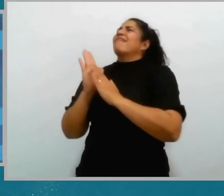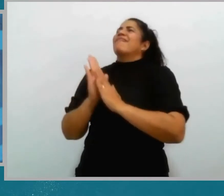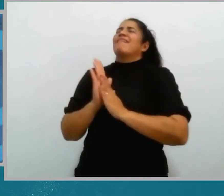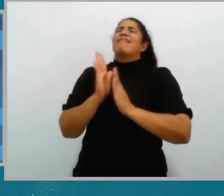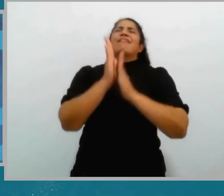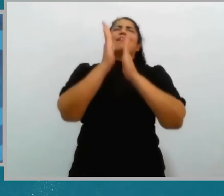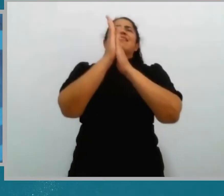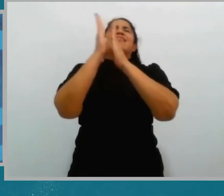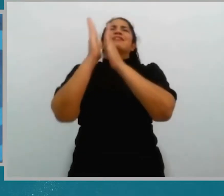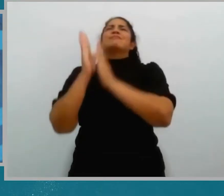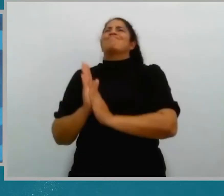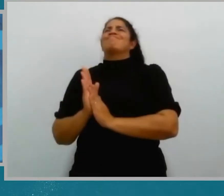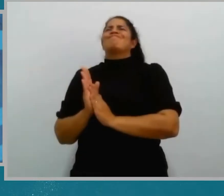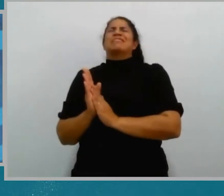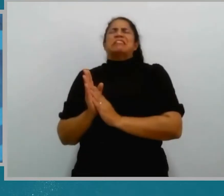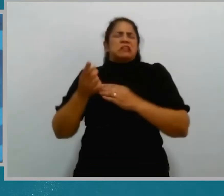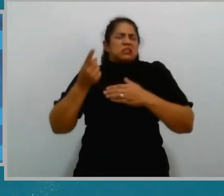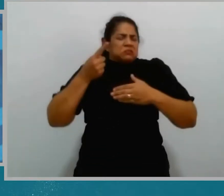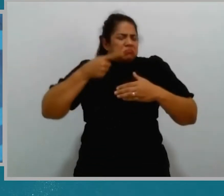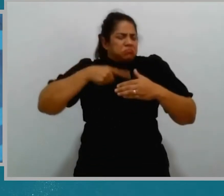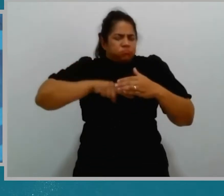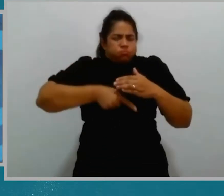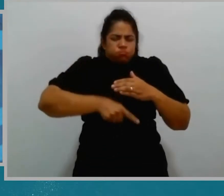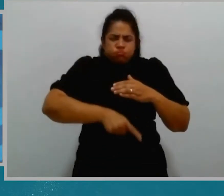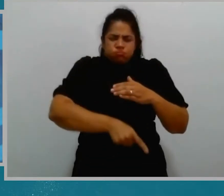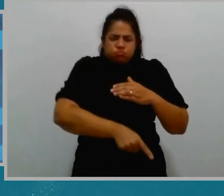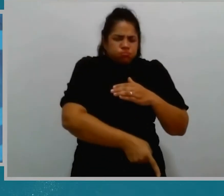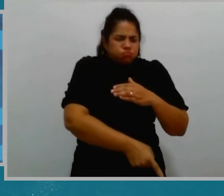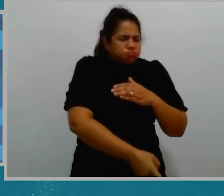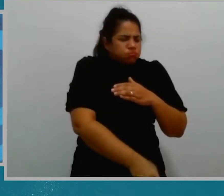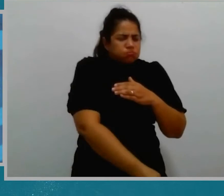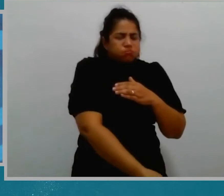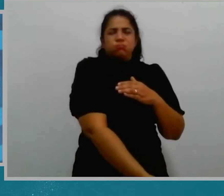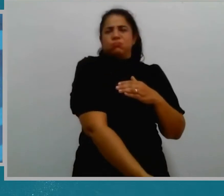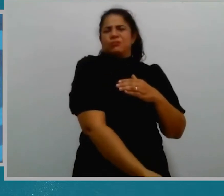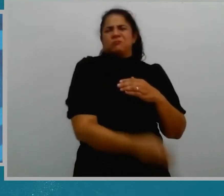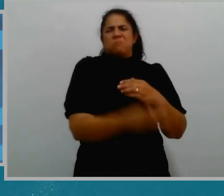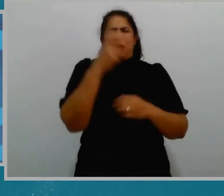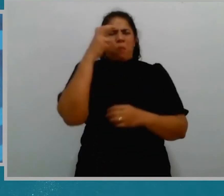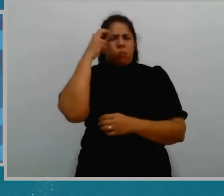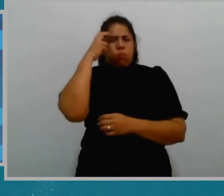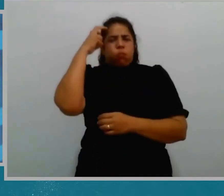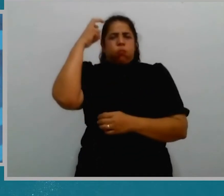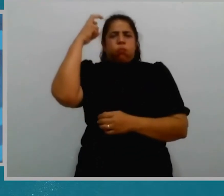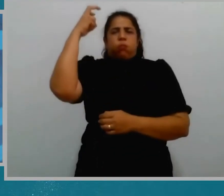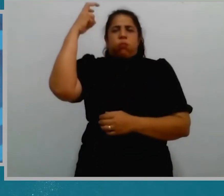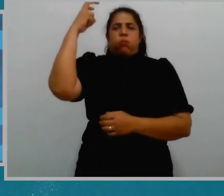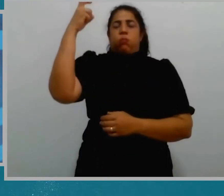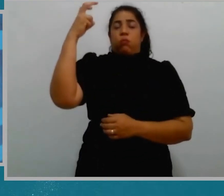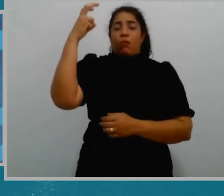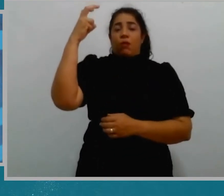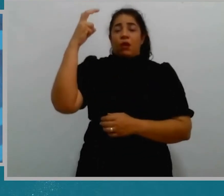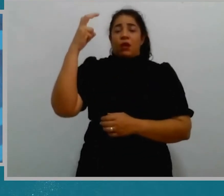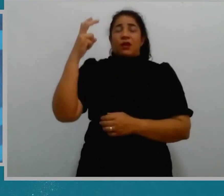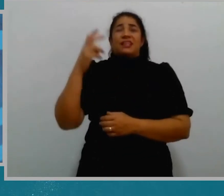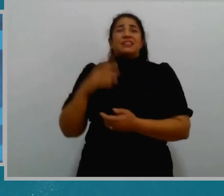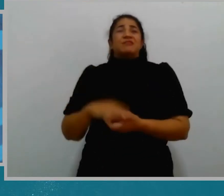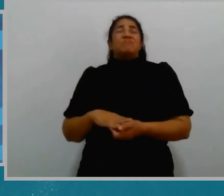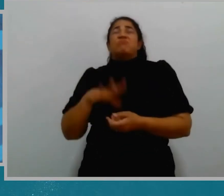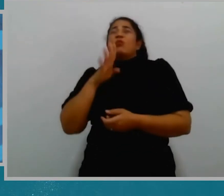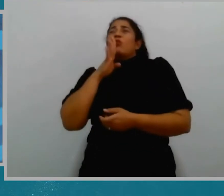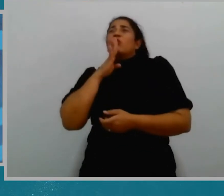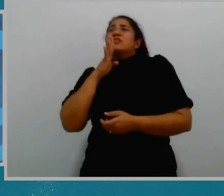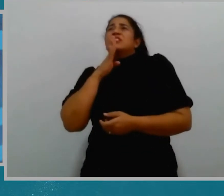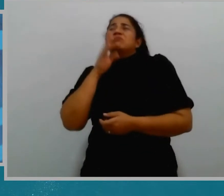Ó profundidade da riqueza, tanto da sabedoria como do conhecimento de Deus.